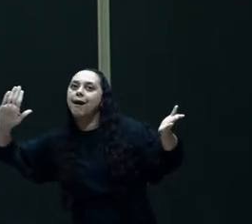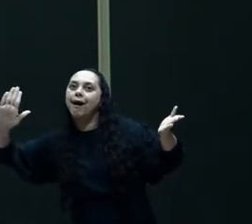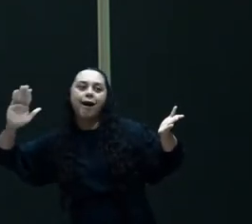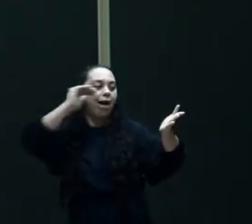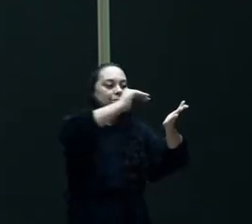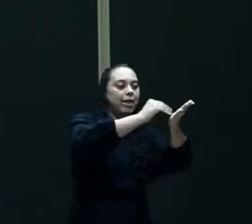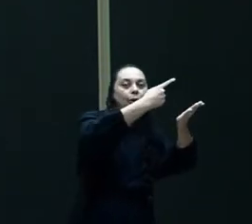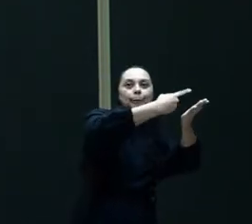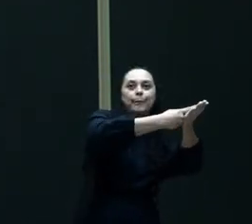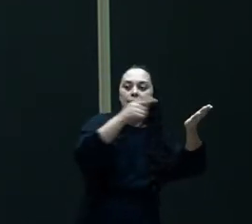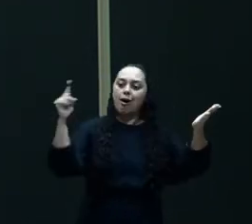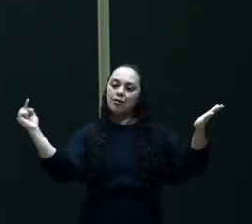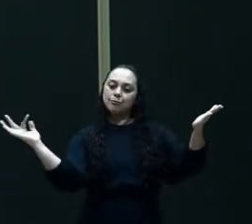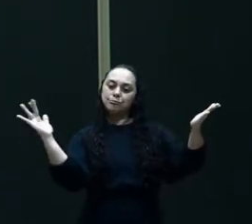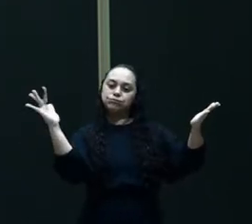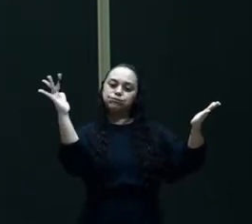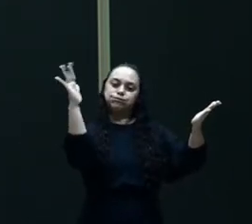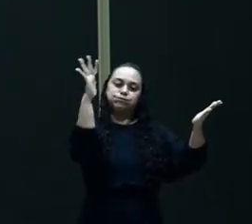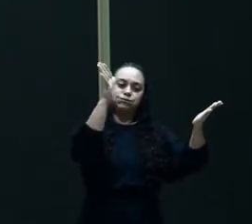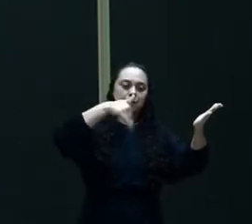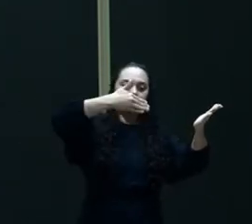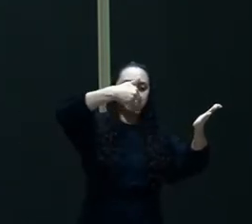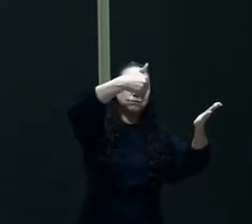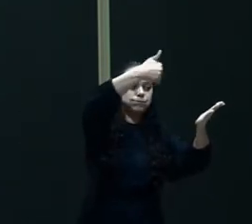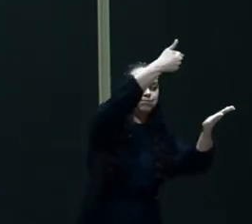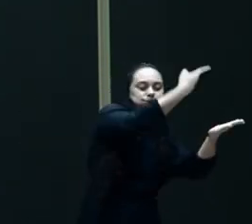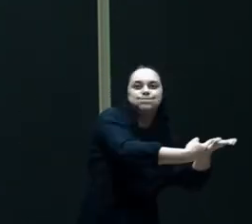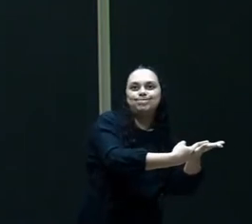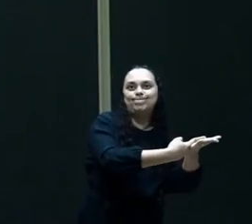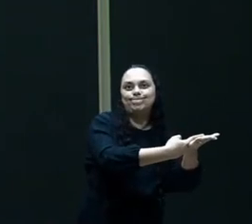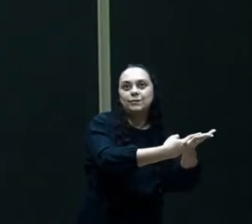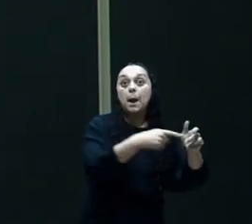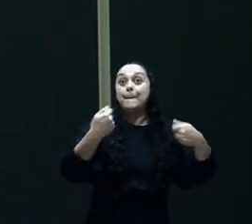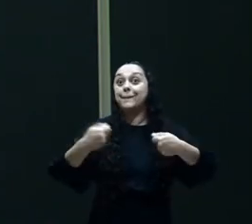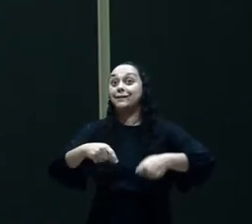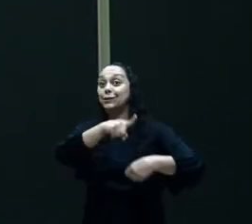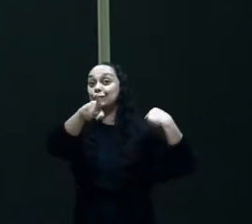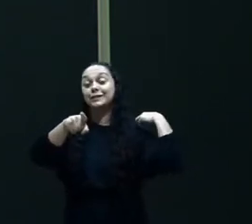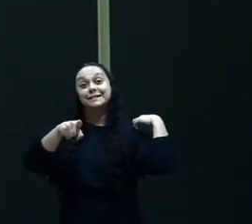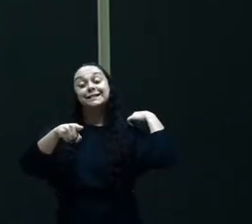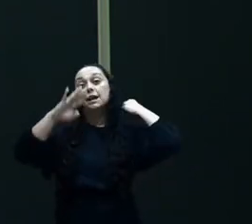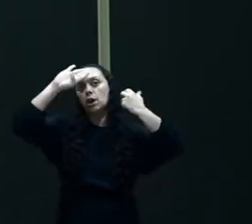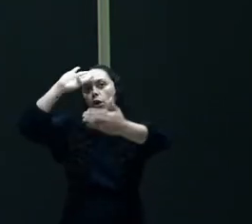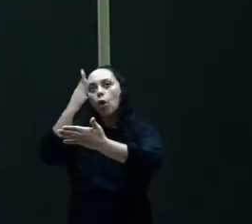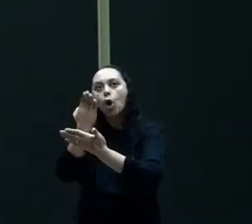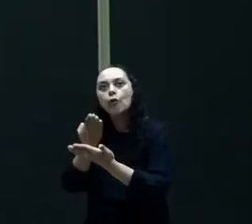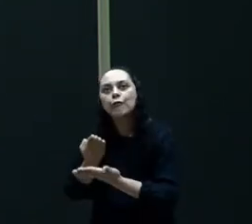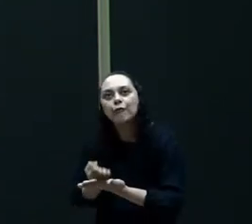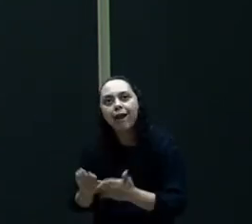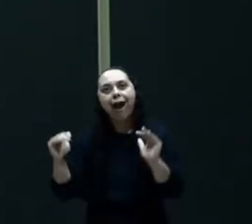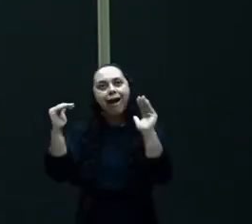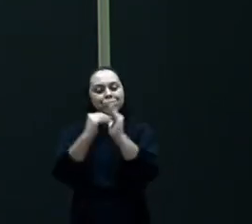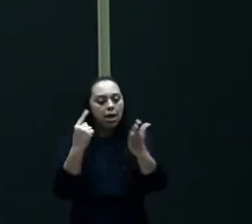gente continuar confiando na promessa porque nesse caminho coisas não favoráveis